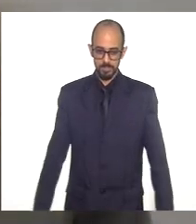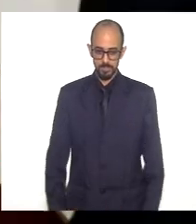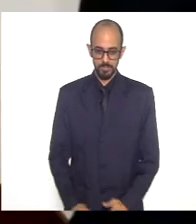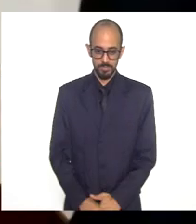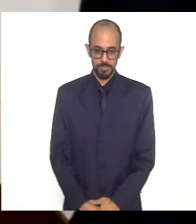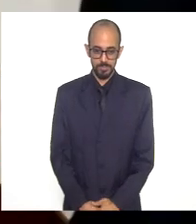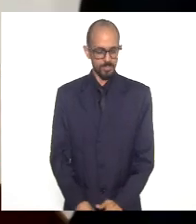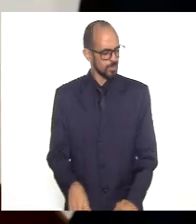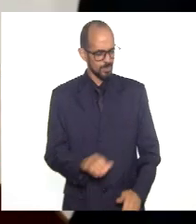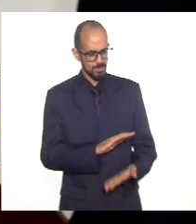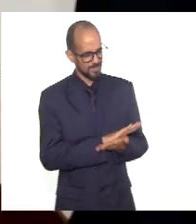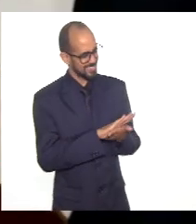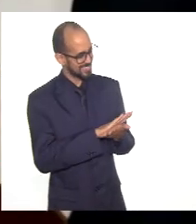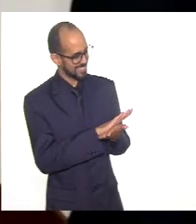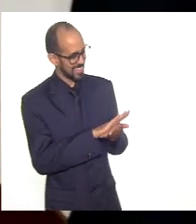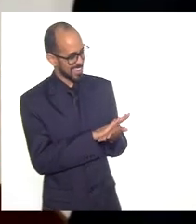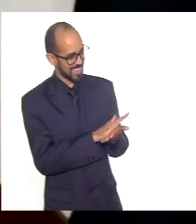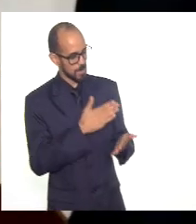Não há de quê, meu irmão.